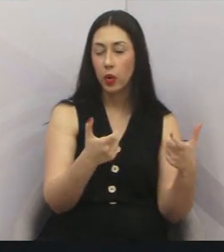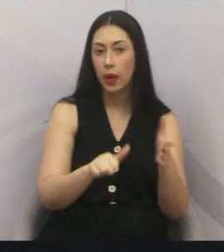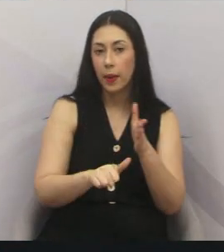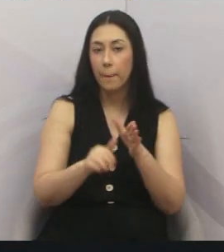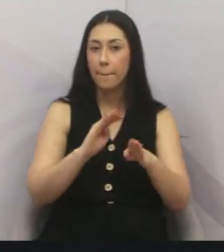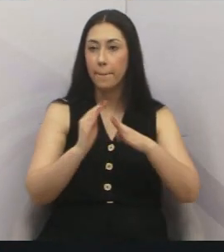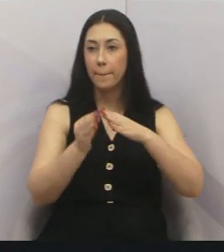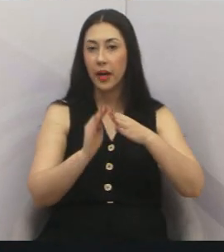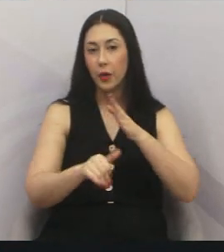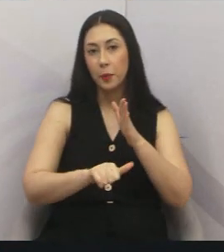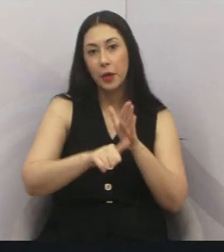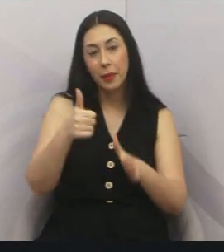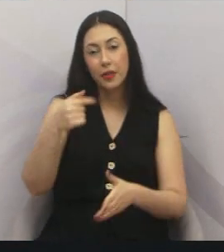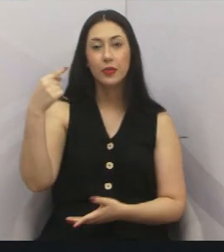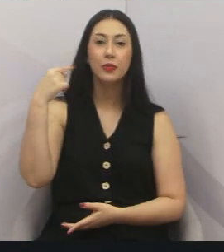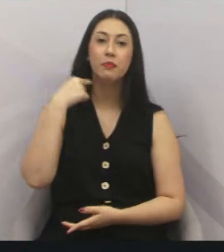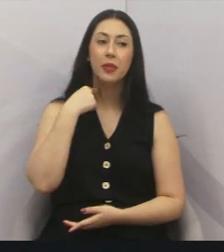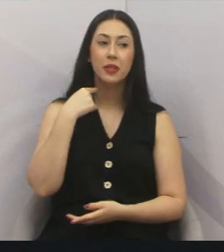Maio.